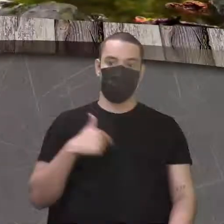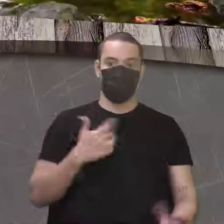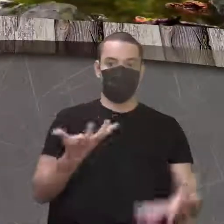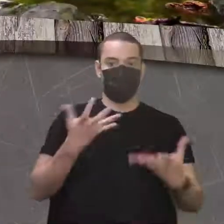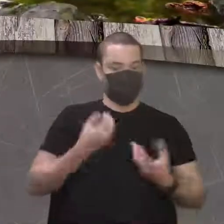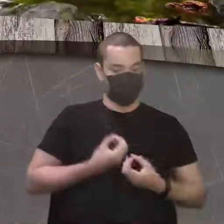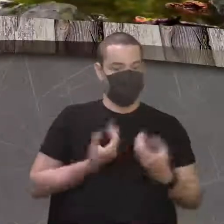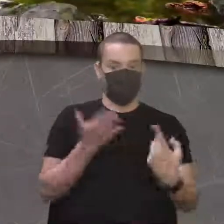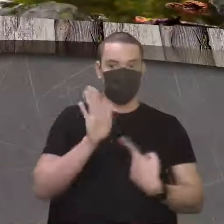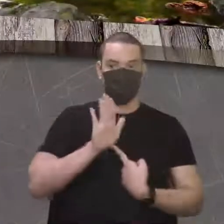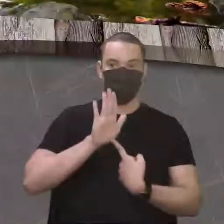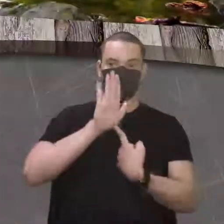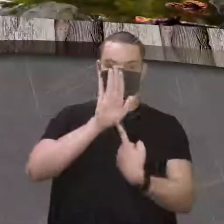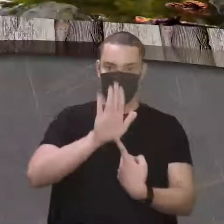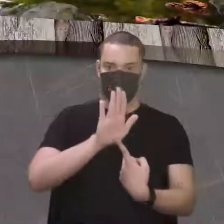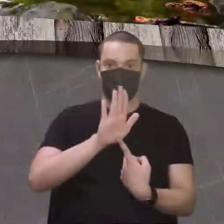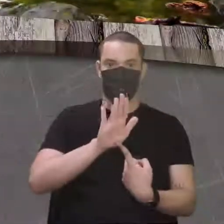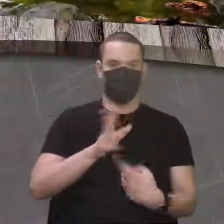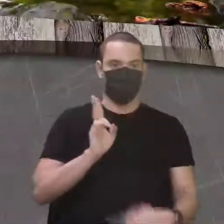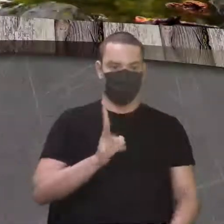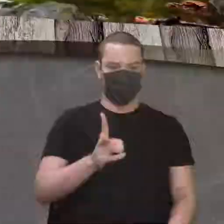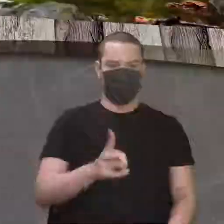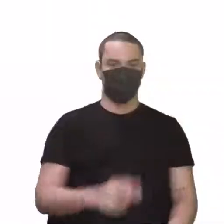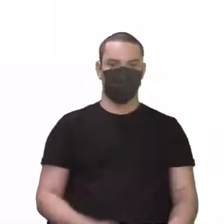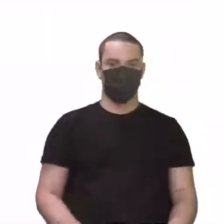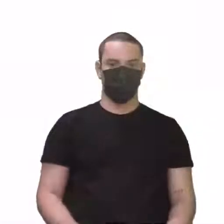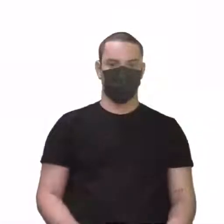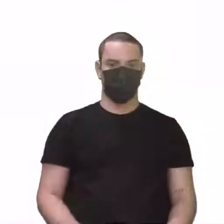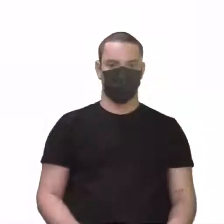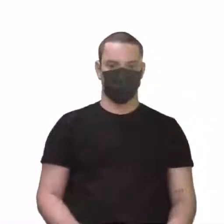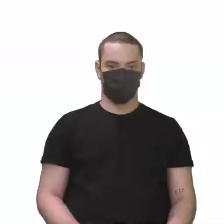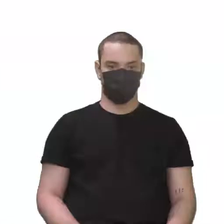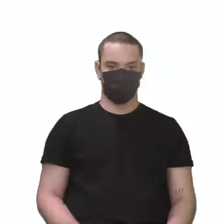quero expressar, tá? Vamos seguindo.